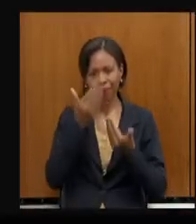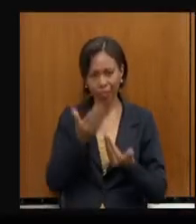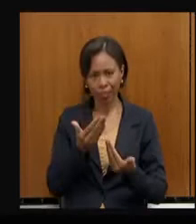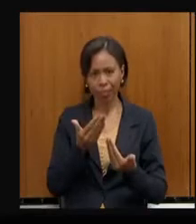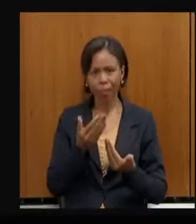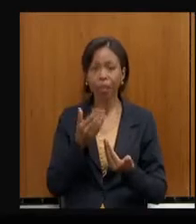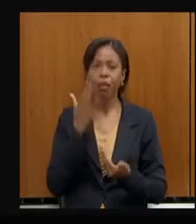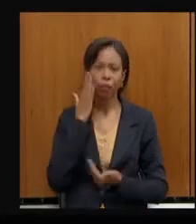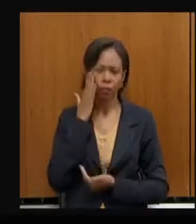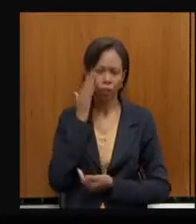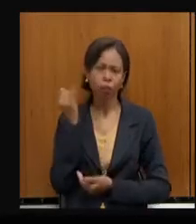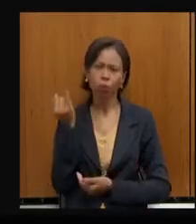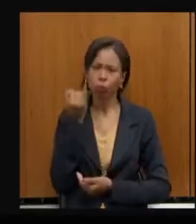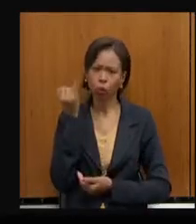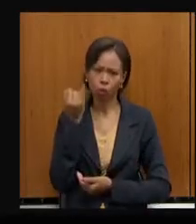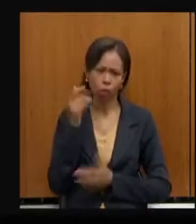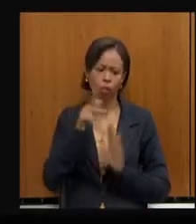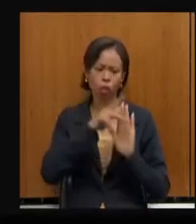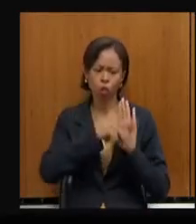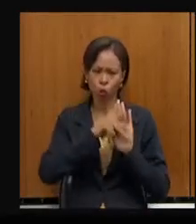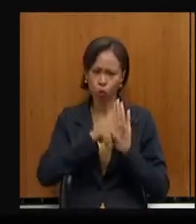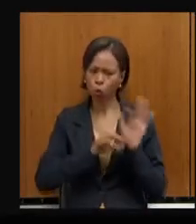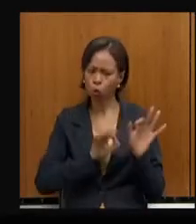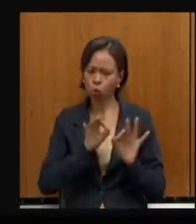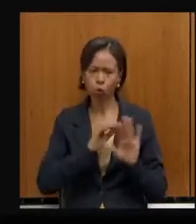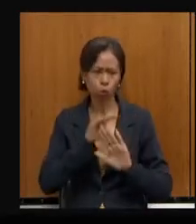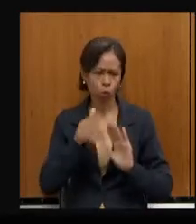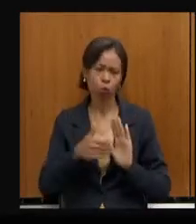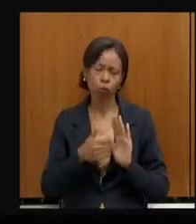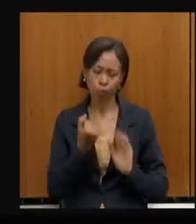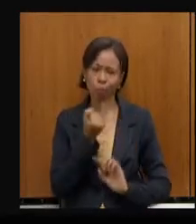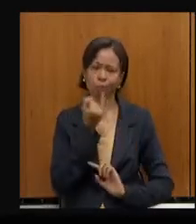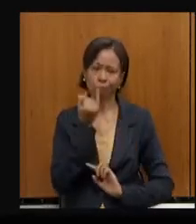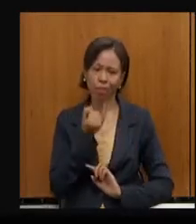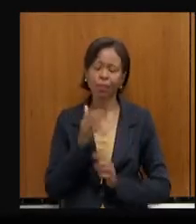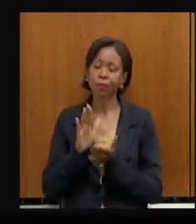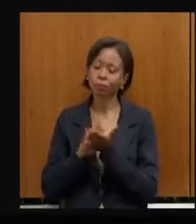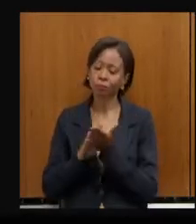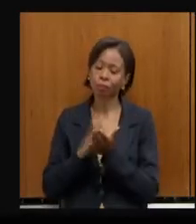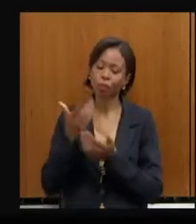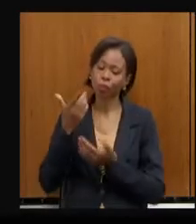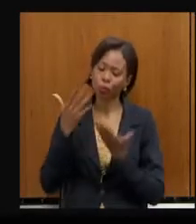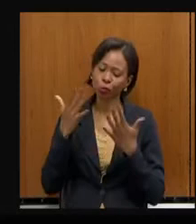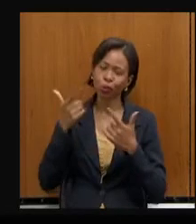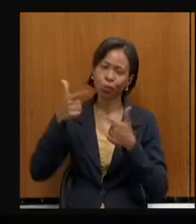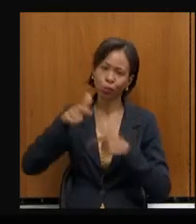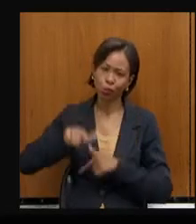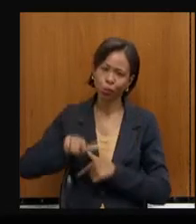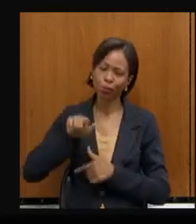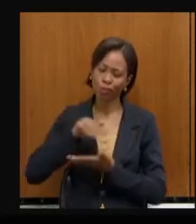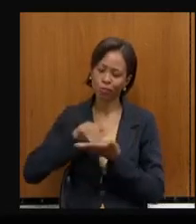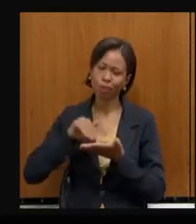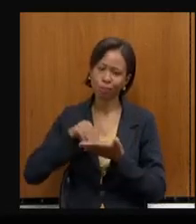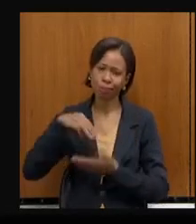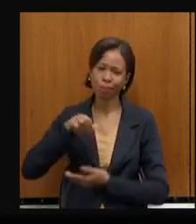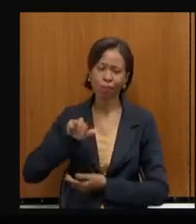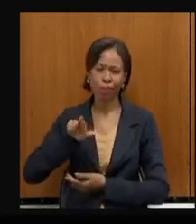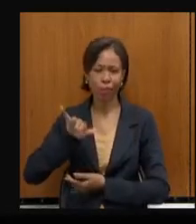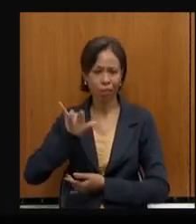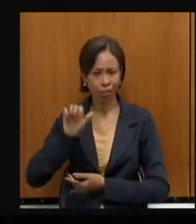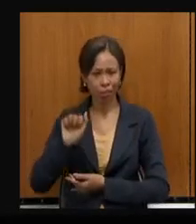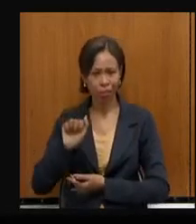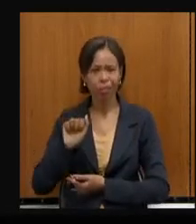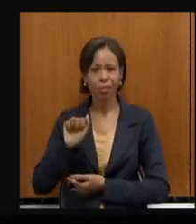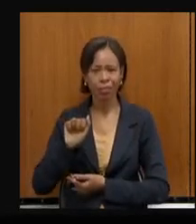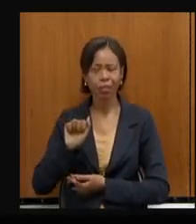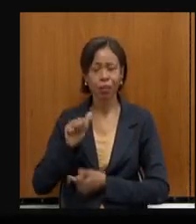você tá importante estou progesp mais uma vez Maria para visitar a sede da secretaria